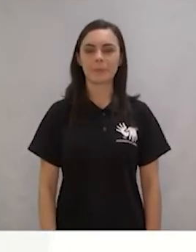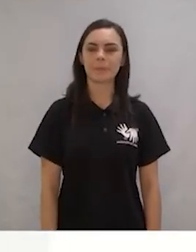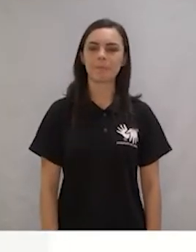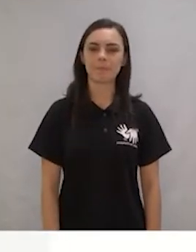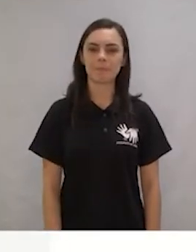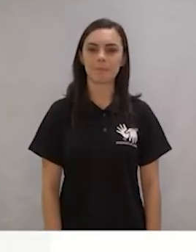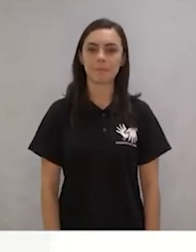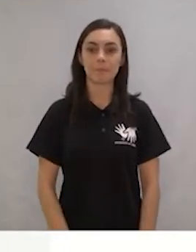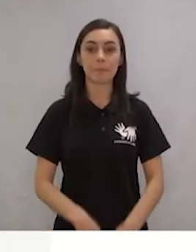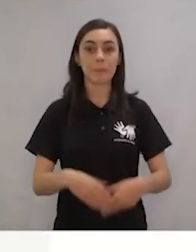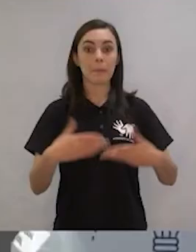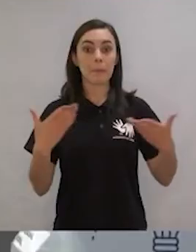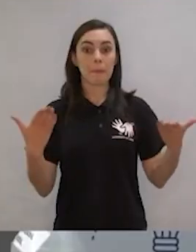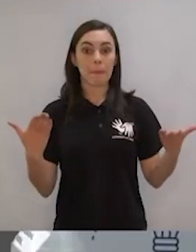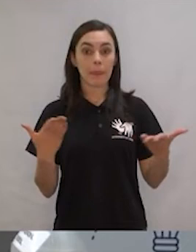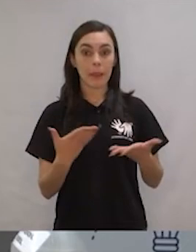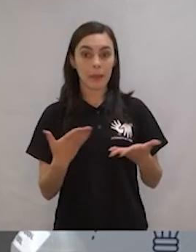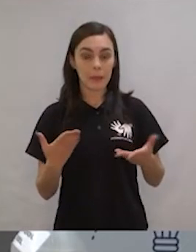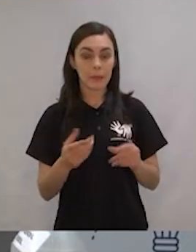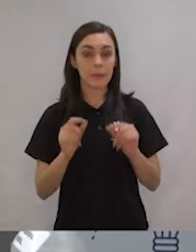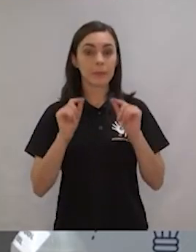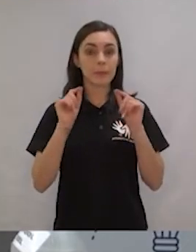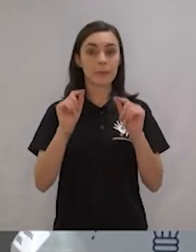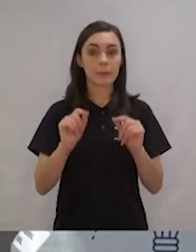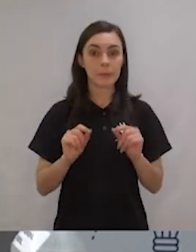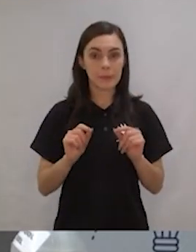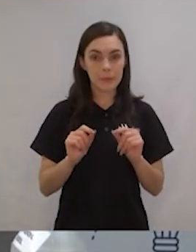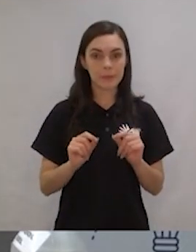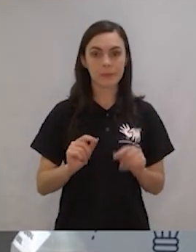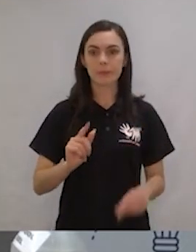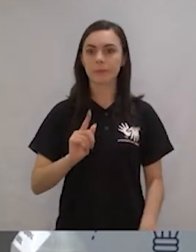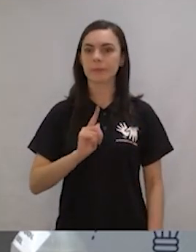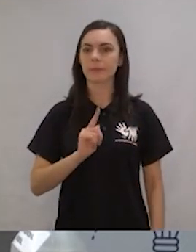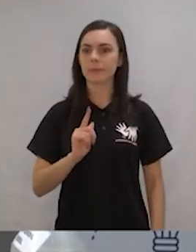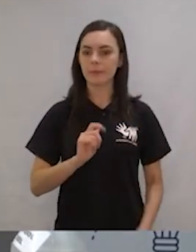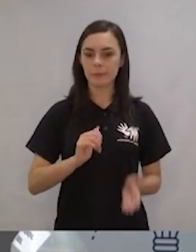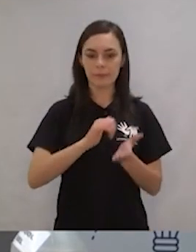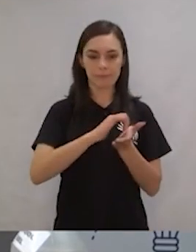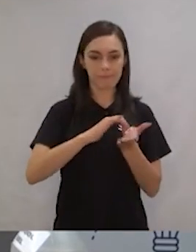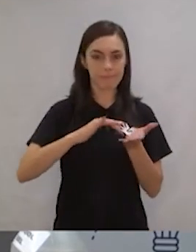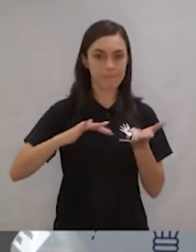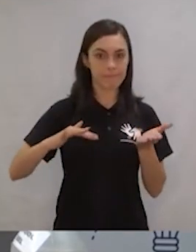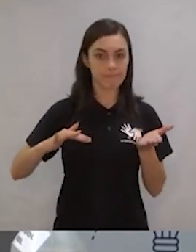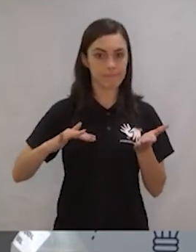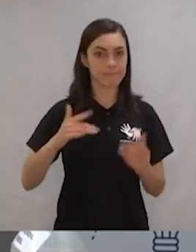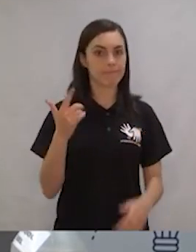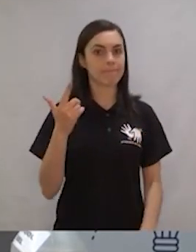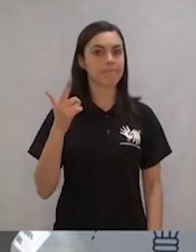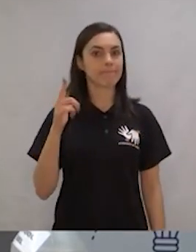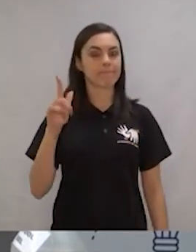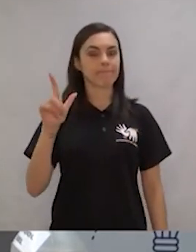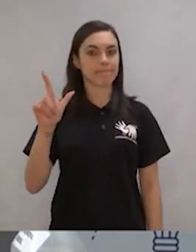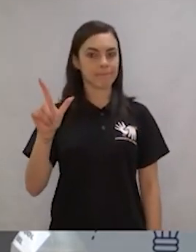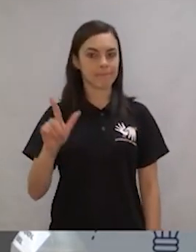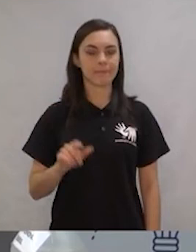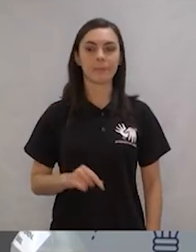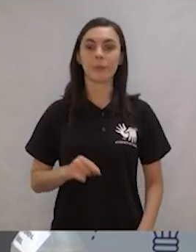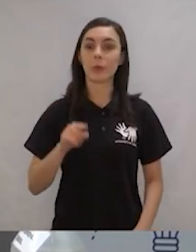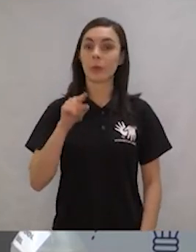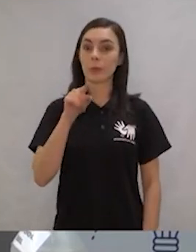bem. Agora, vou deixar com vocês novamente agora uma